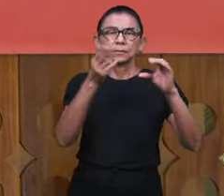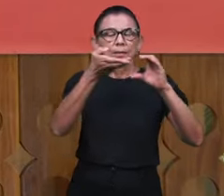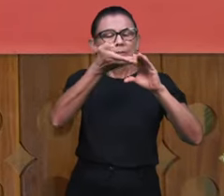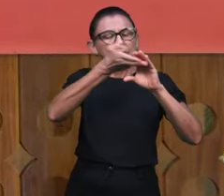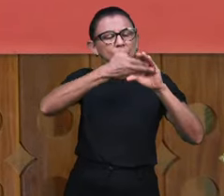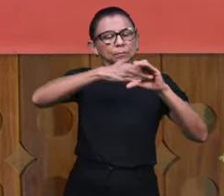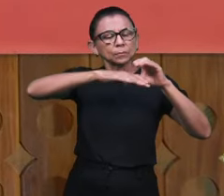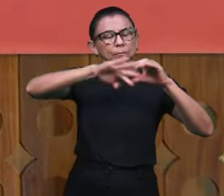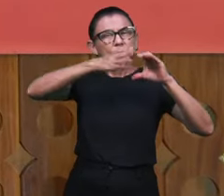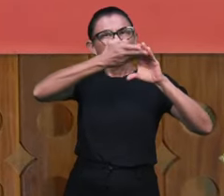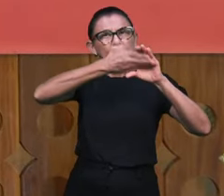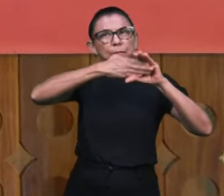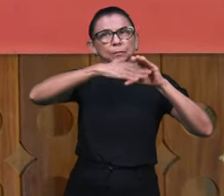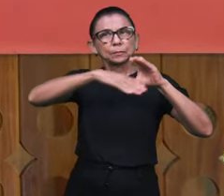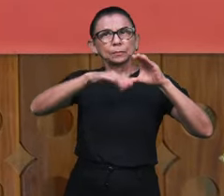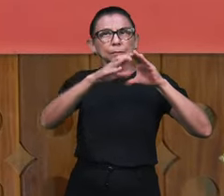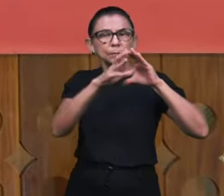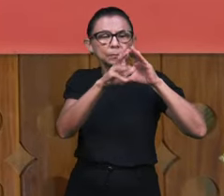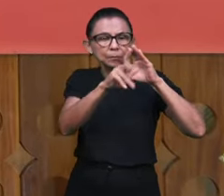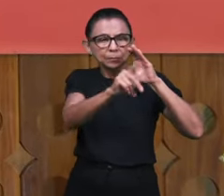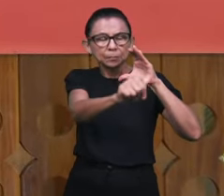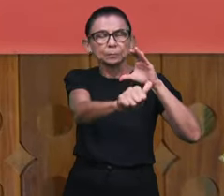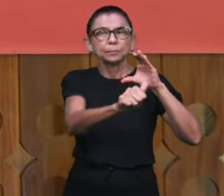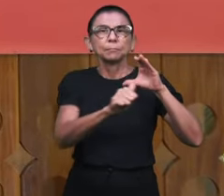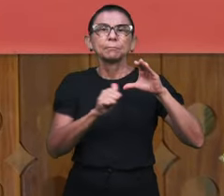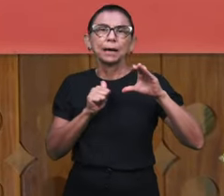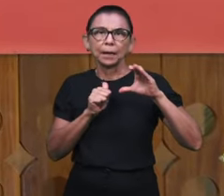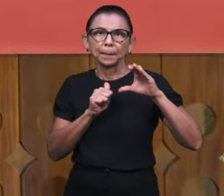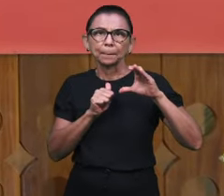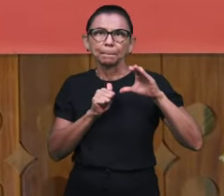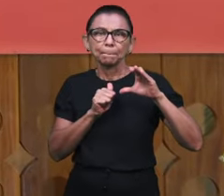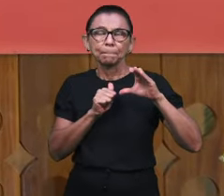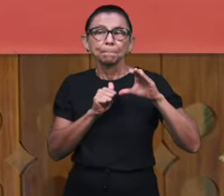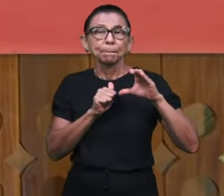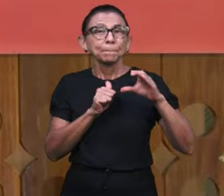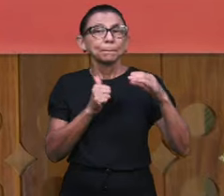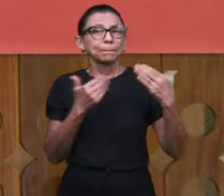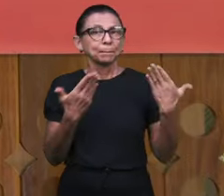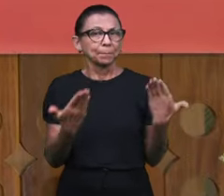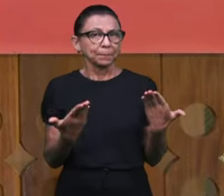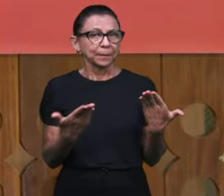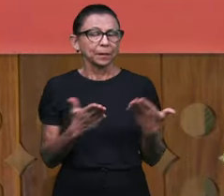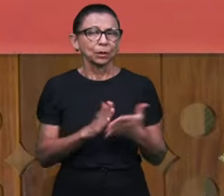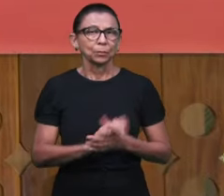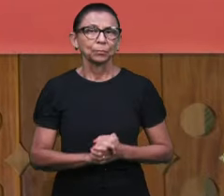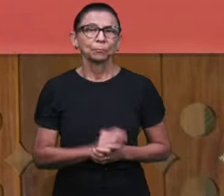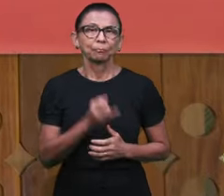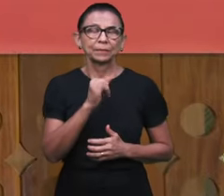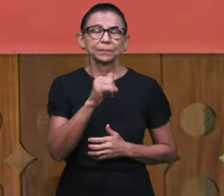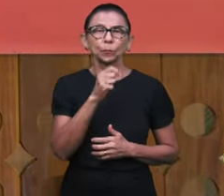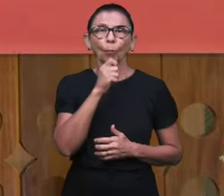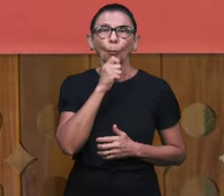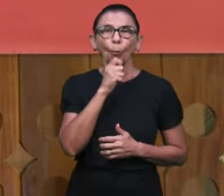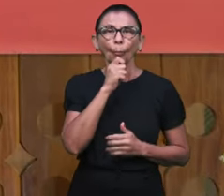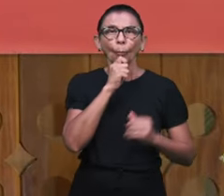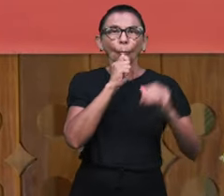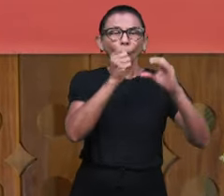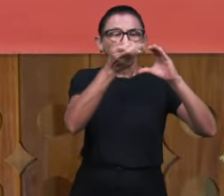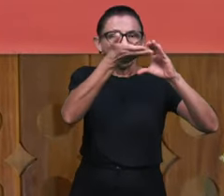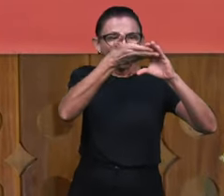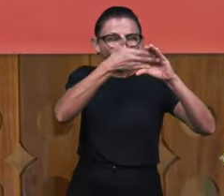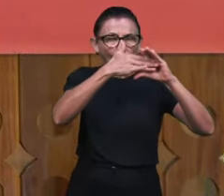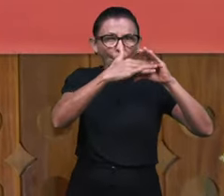mas por dentro tem. Porque se não fizer essa limpeza do chifre do carneiro,